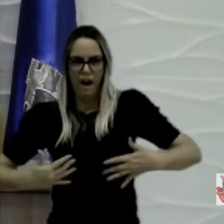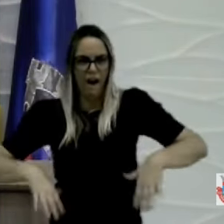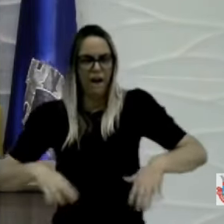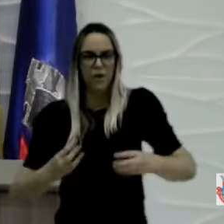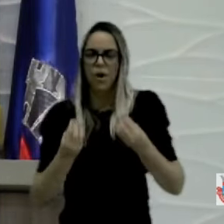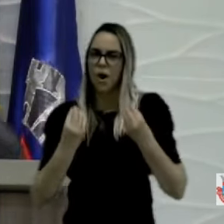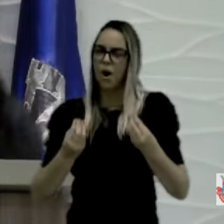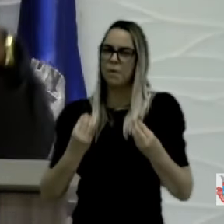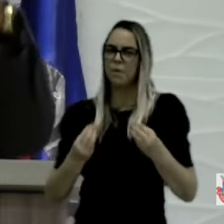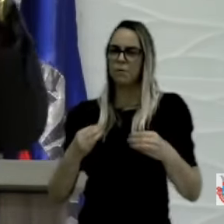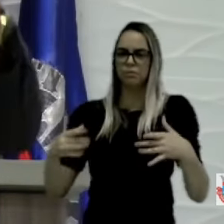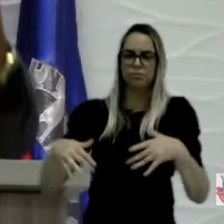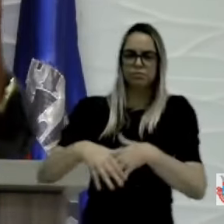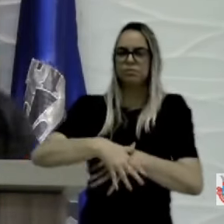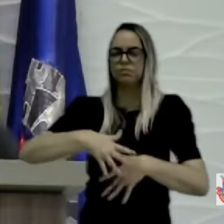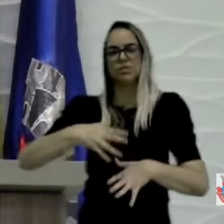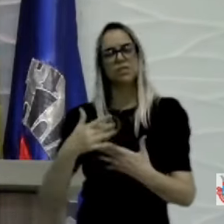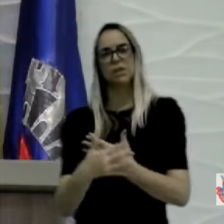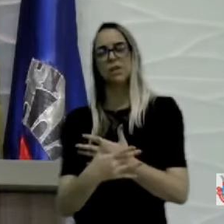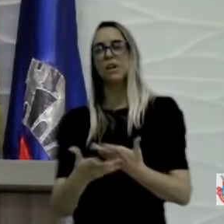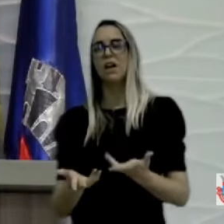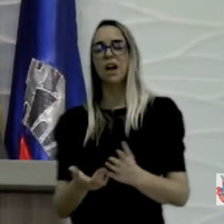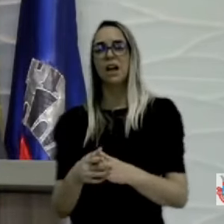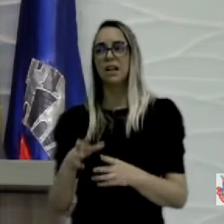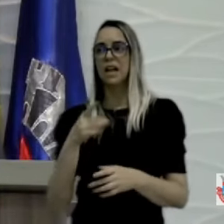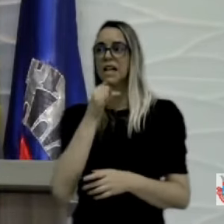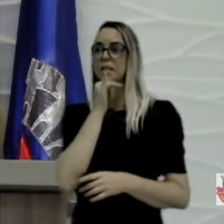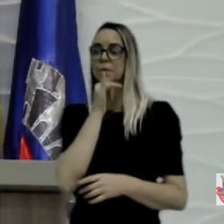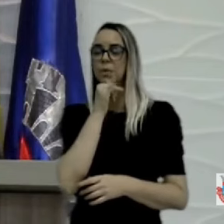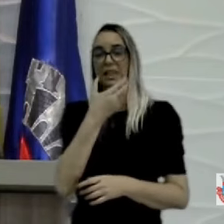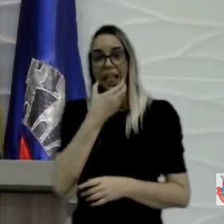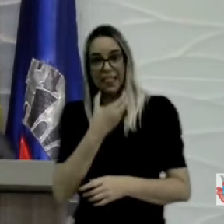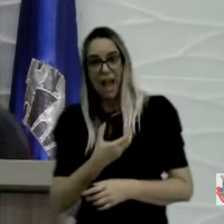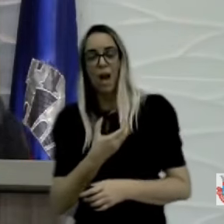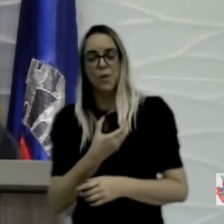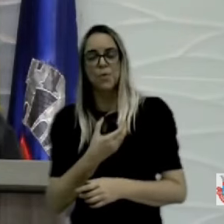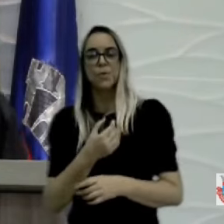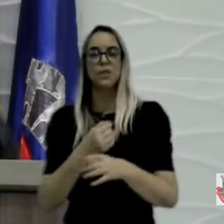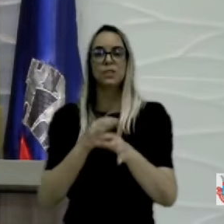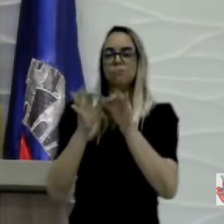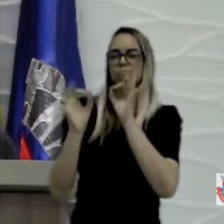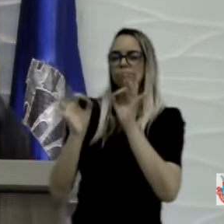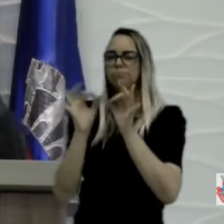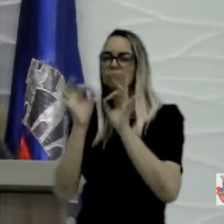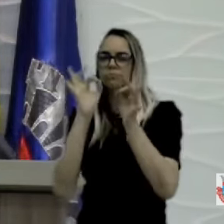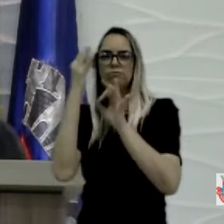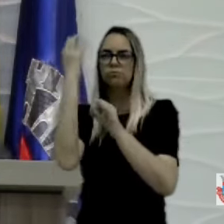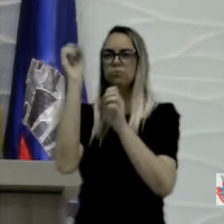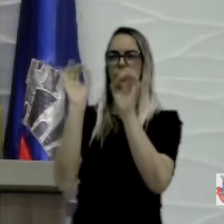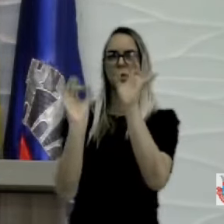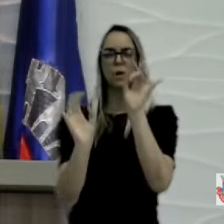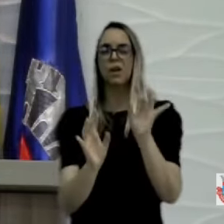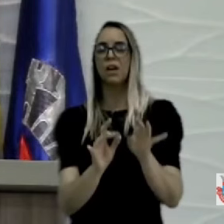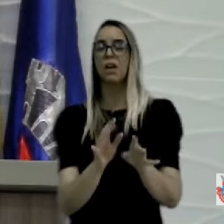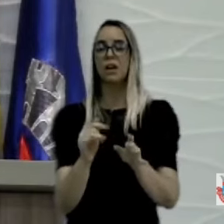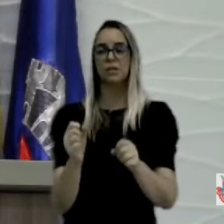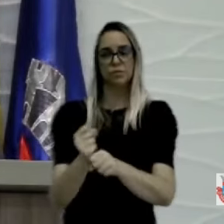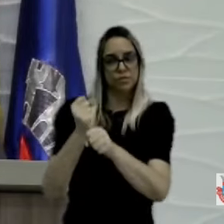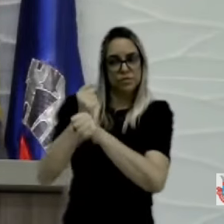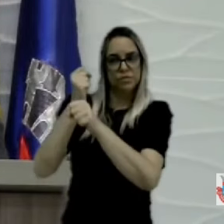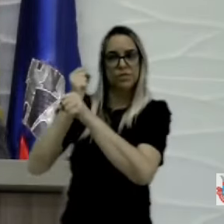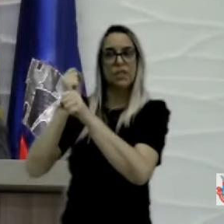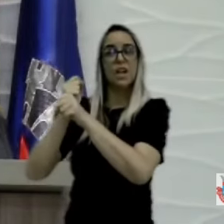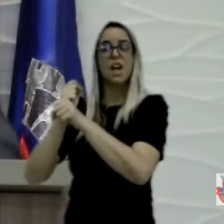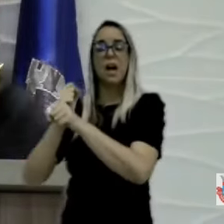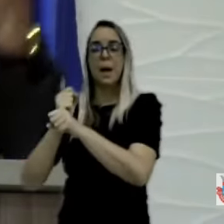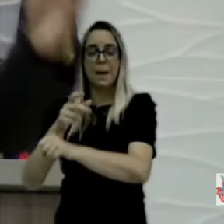quem por ali trafega, na ornamentação de final de ano, construindo uma fossa séptica na praça pública,